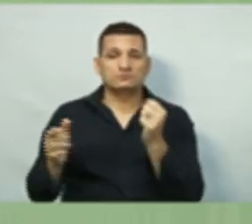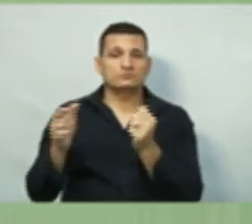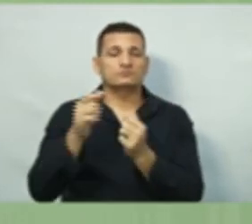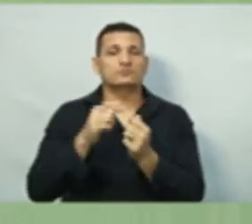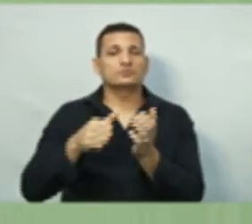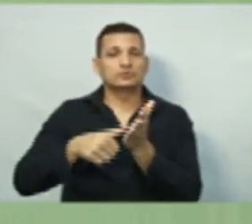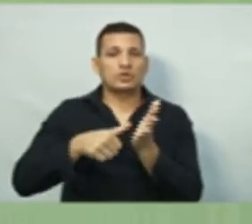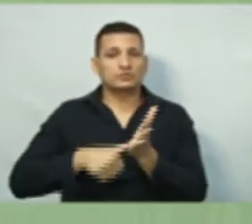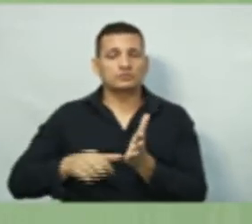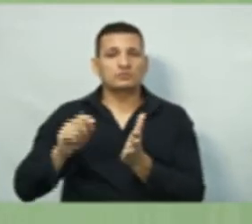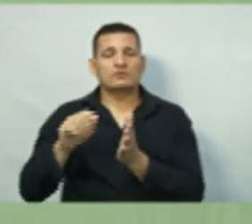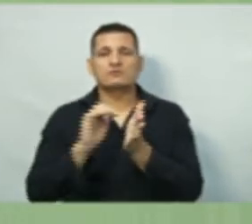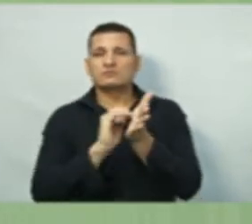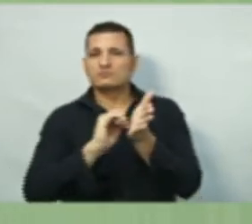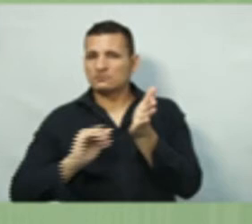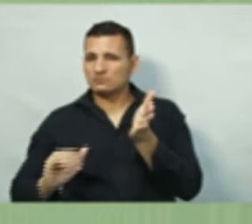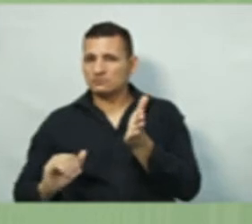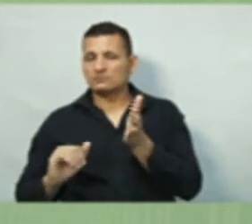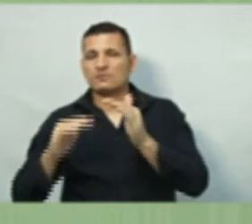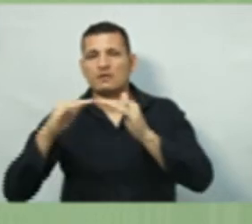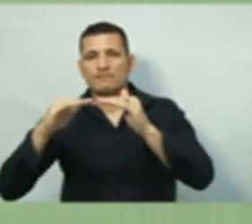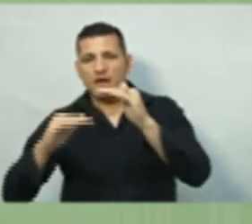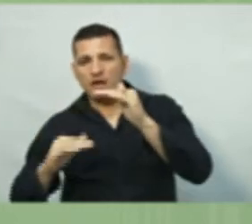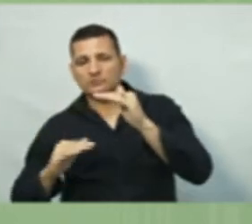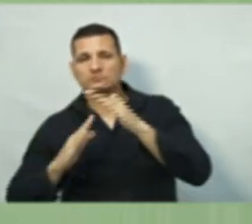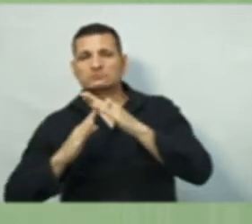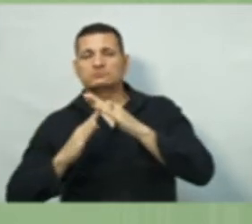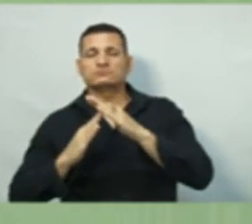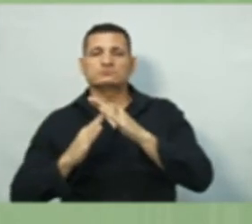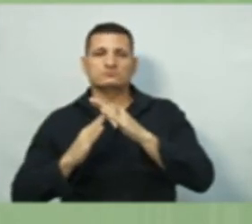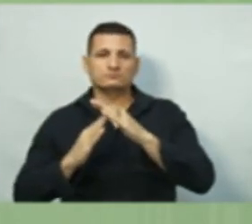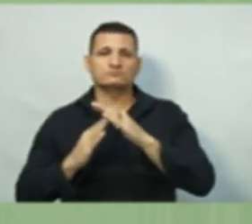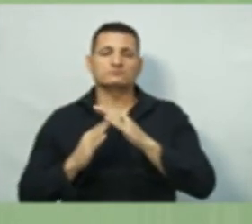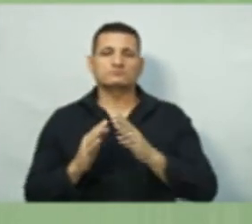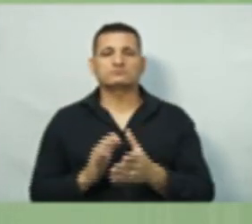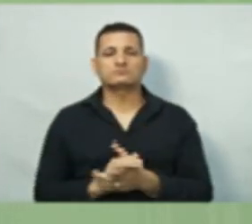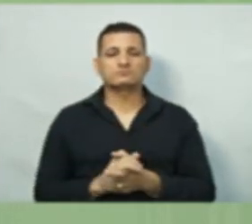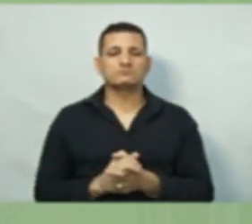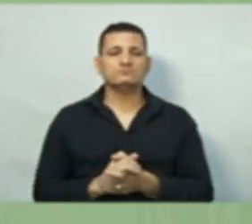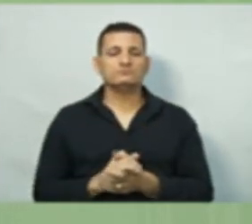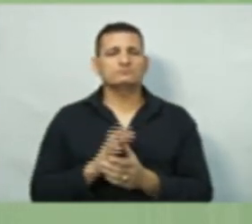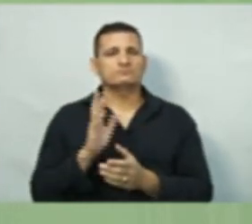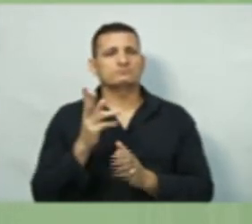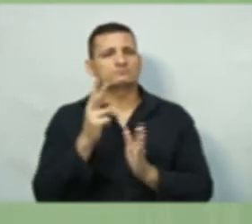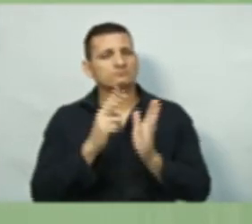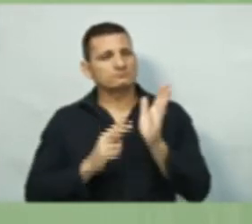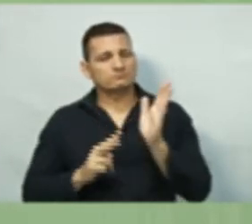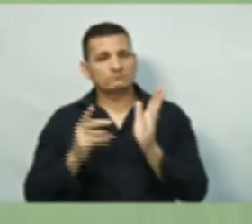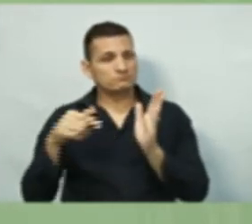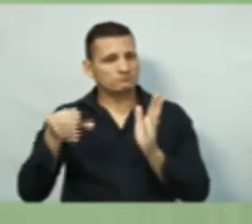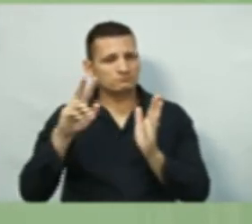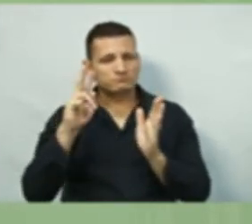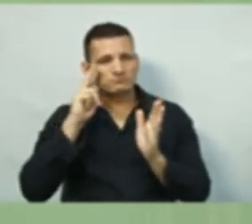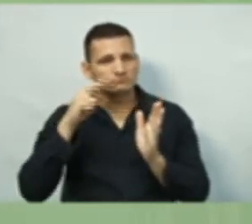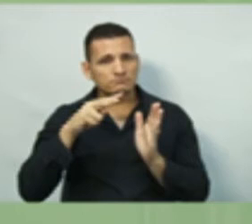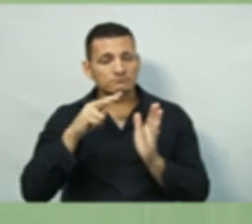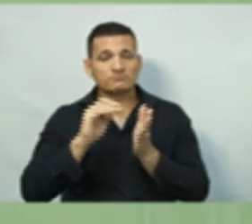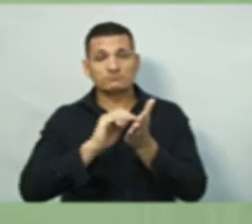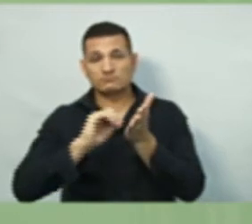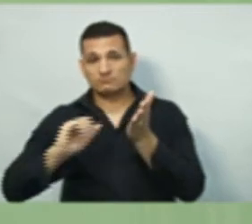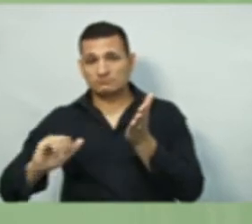retiradas inferiores ao piso da categoria. Já fizemos essa leitura e nós vimos que as retiradas não podem